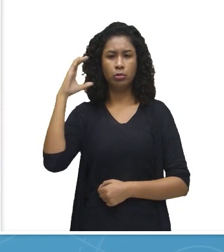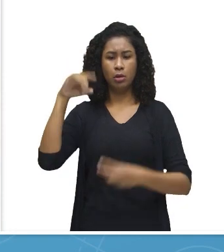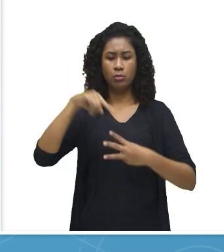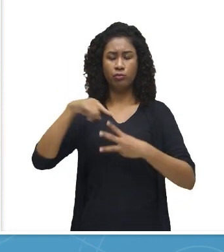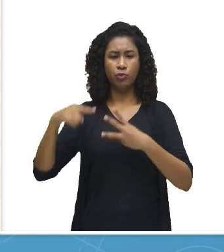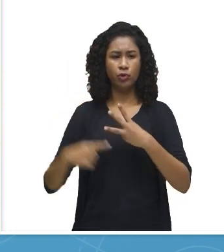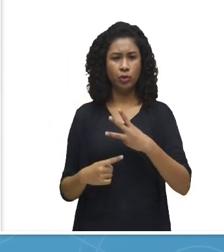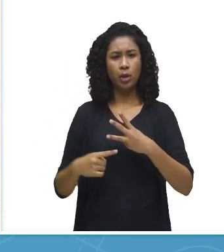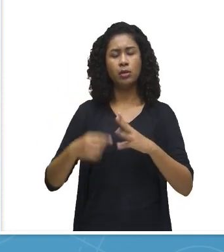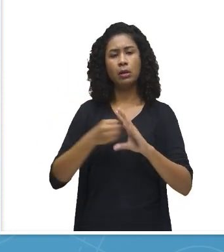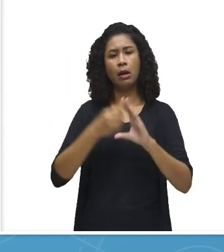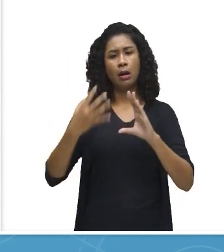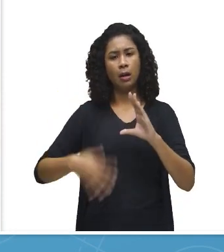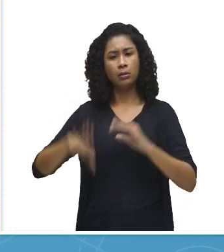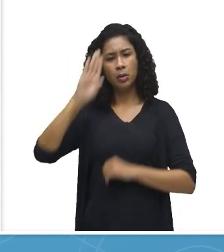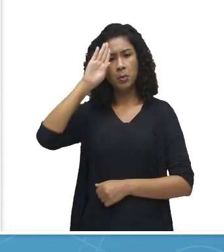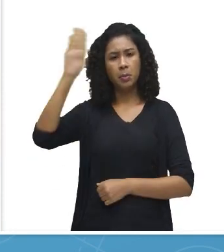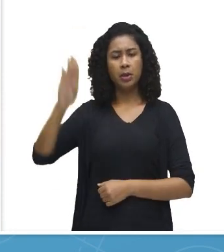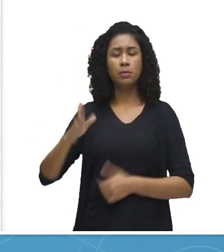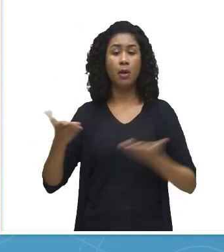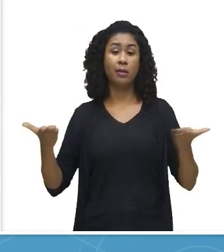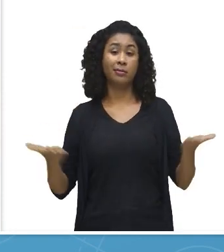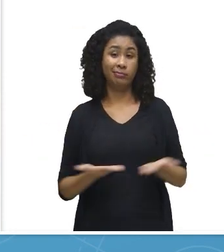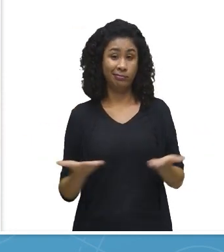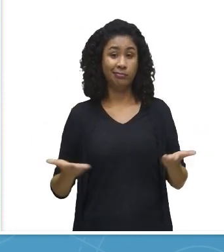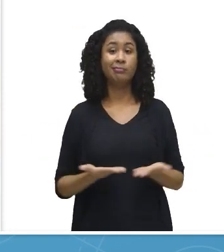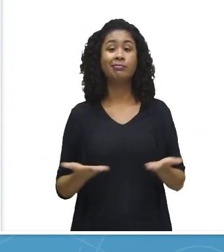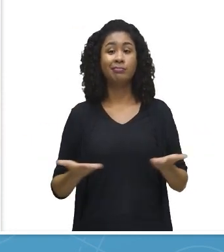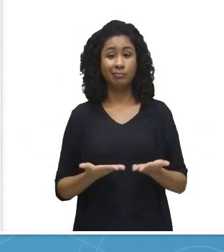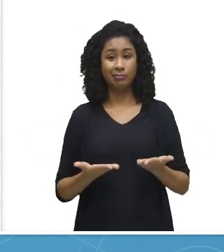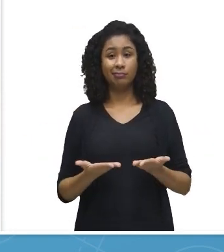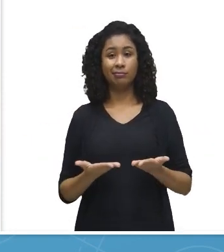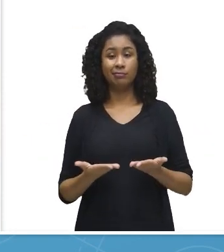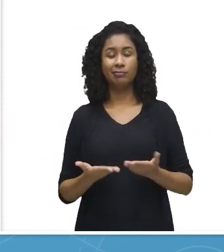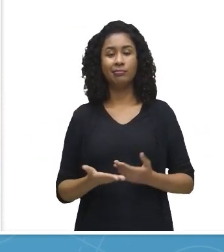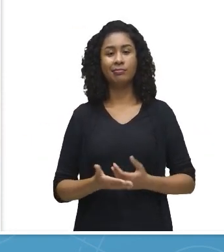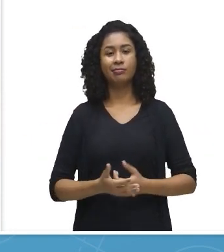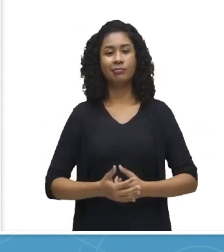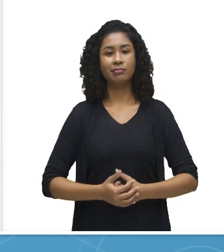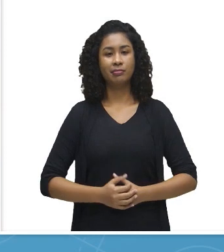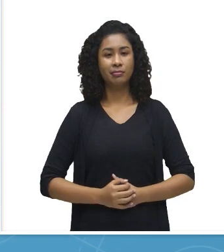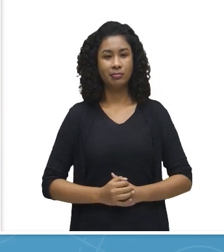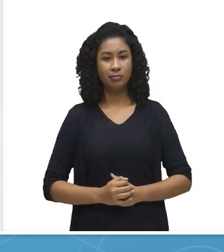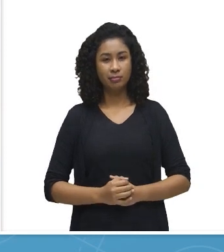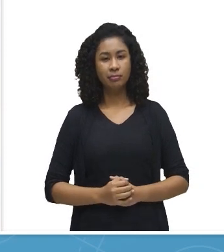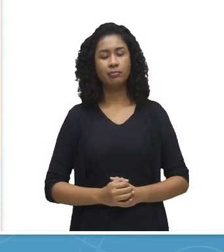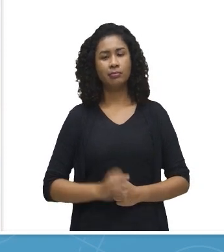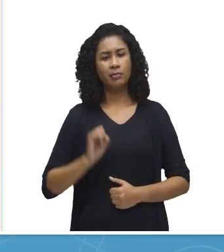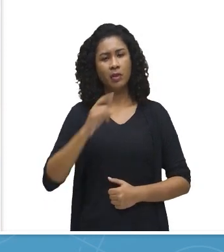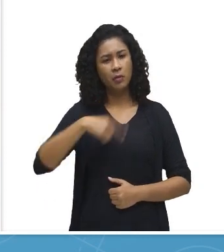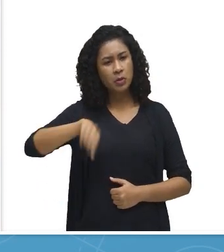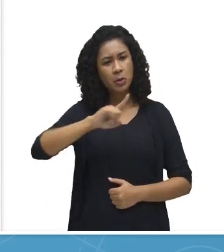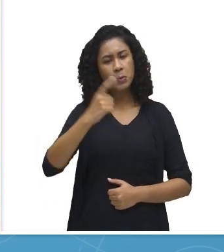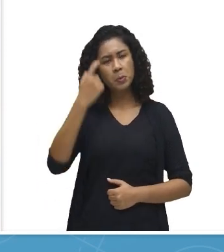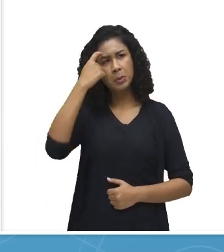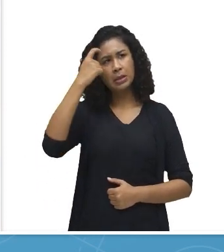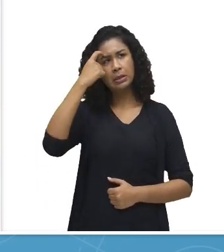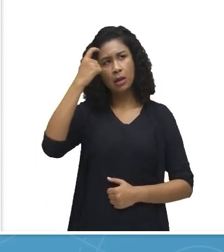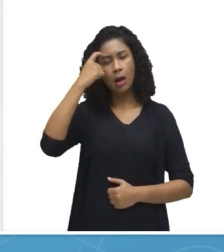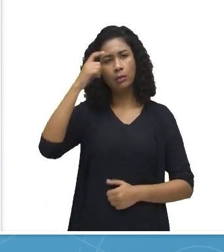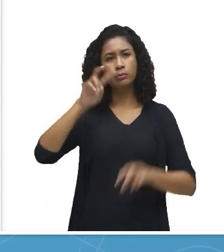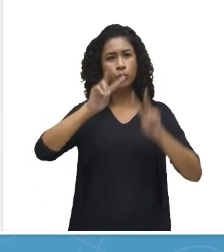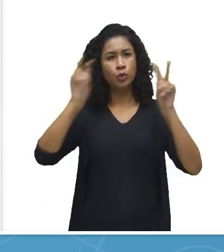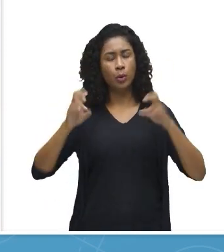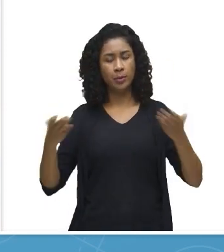ser características basilares quando a gente vai pensar com carinho em relação